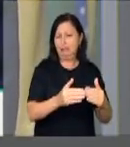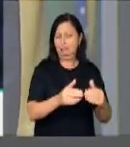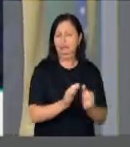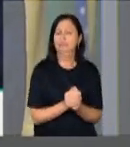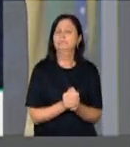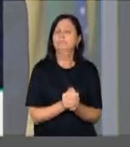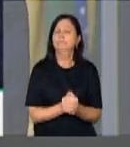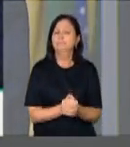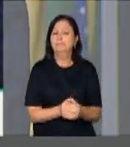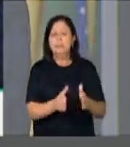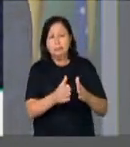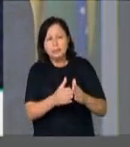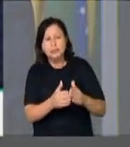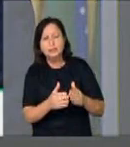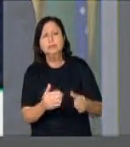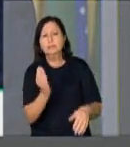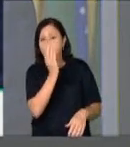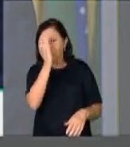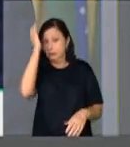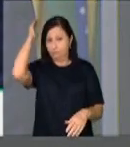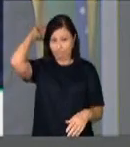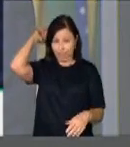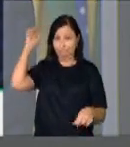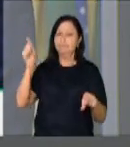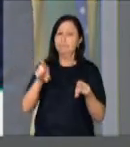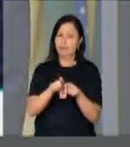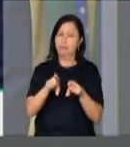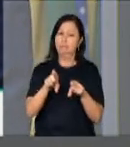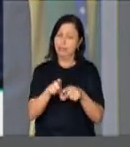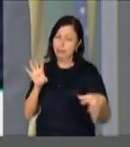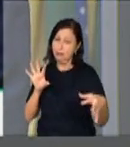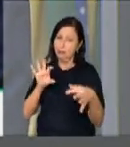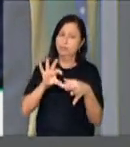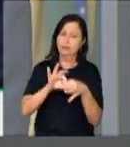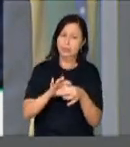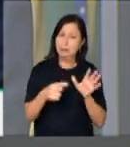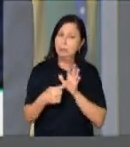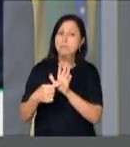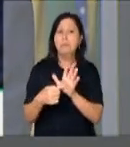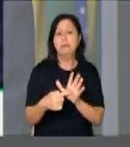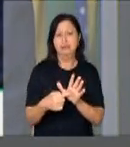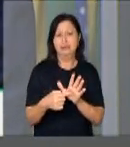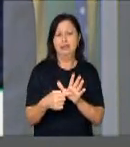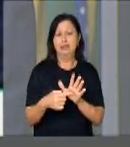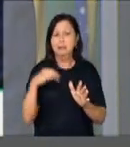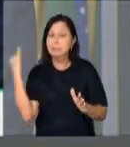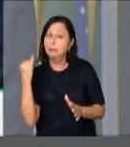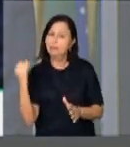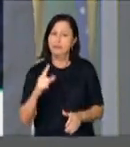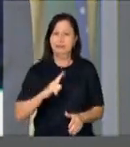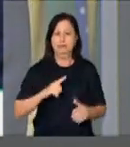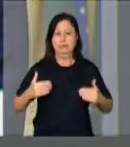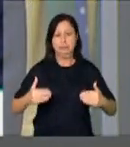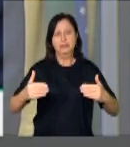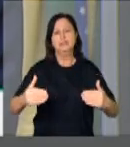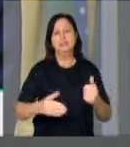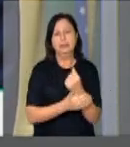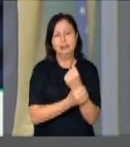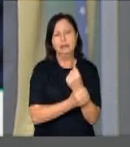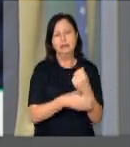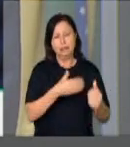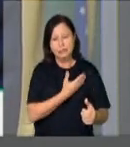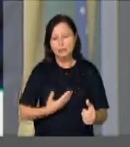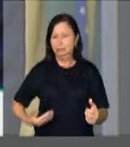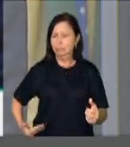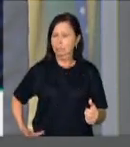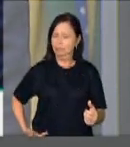pra ele que a criação do ministério da segurança pública era fundamental para o nosso país inicialmente